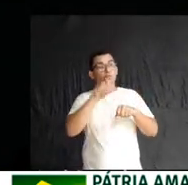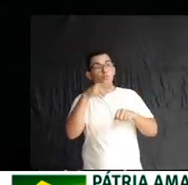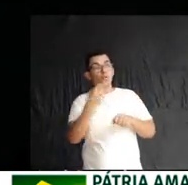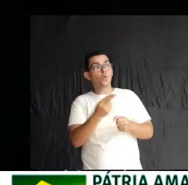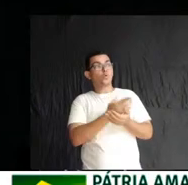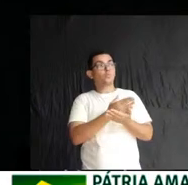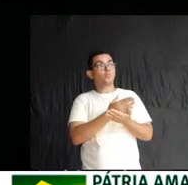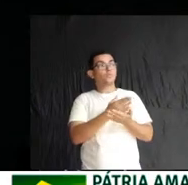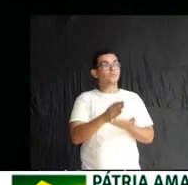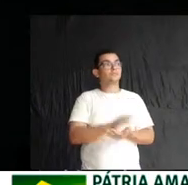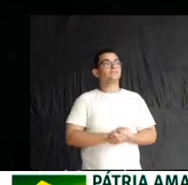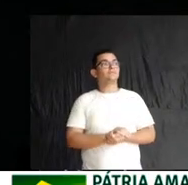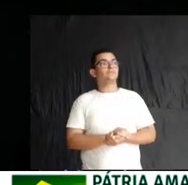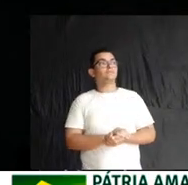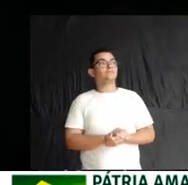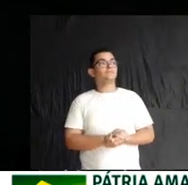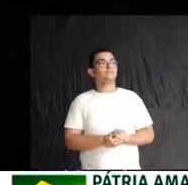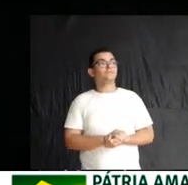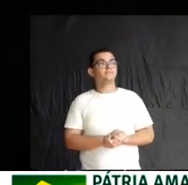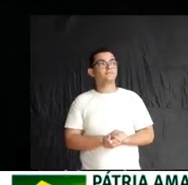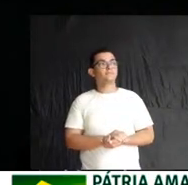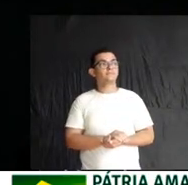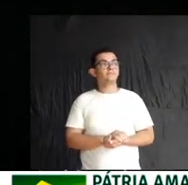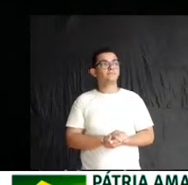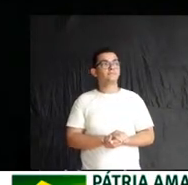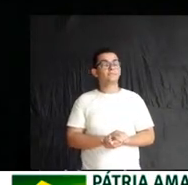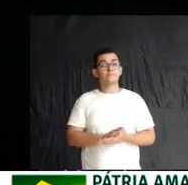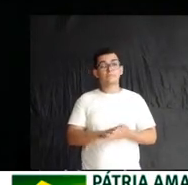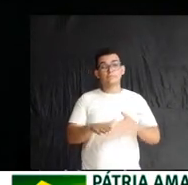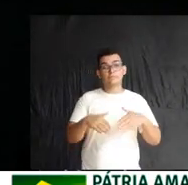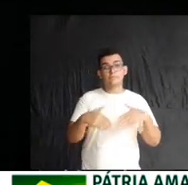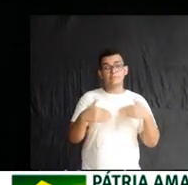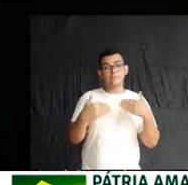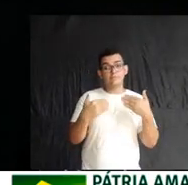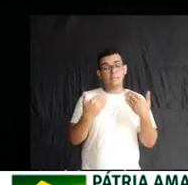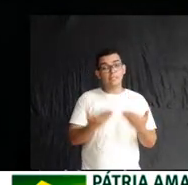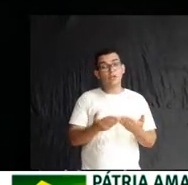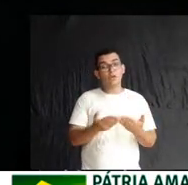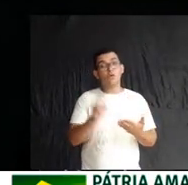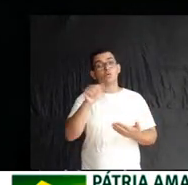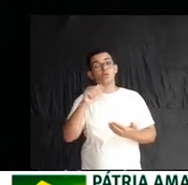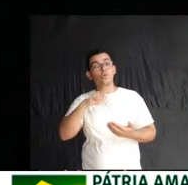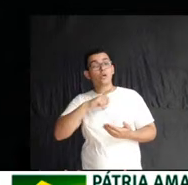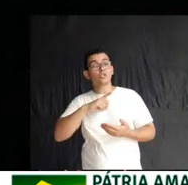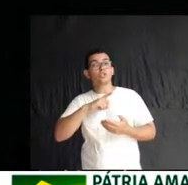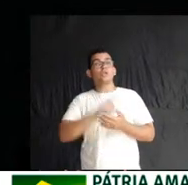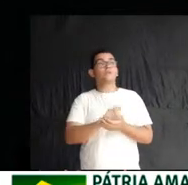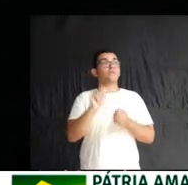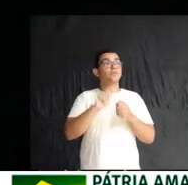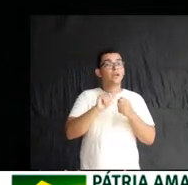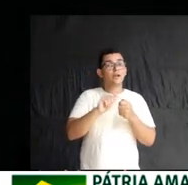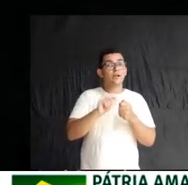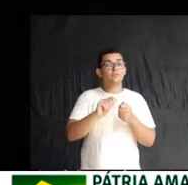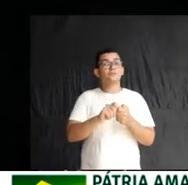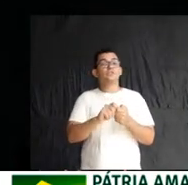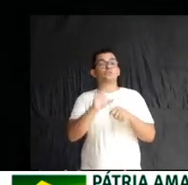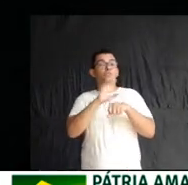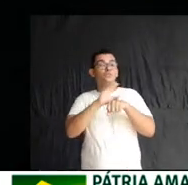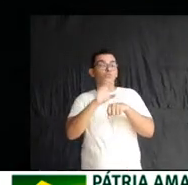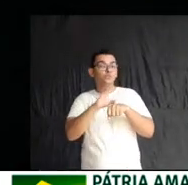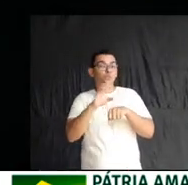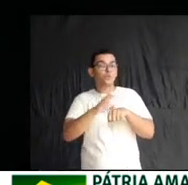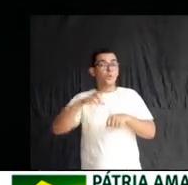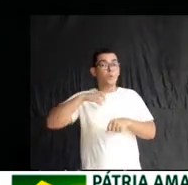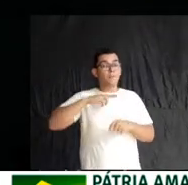tentando pegar algum recurso aí para levar para nossa casa, né? E nunca tive assim a oportunidade de fazer uma aula particular,